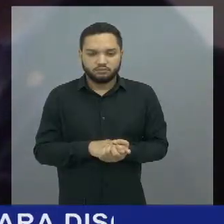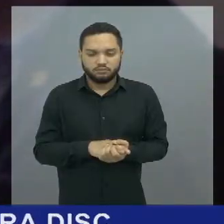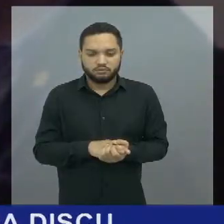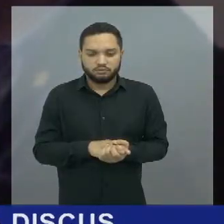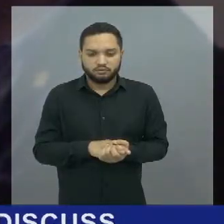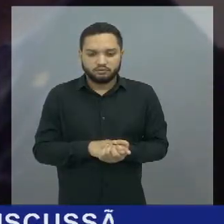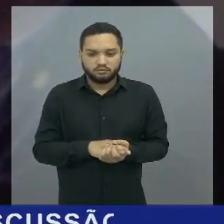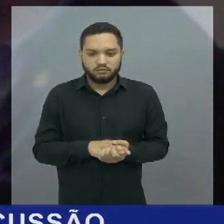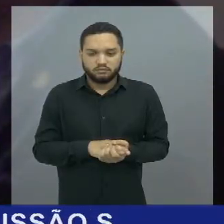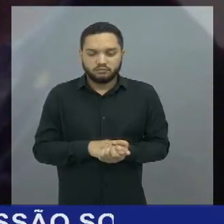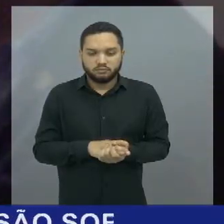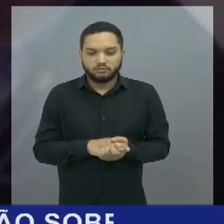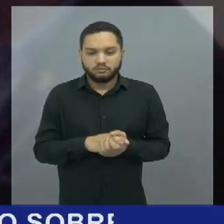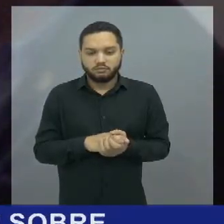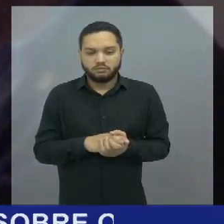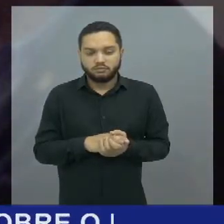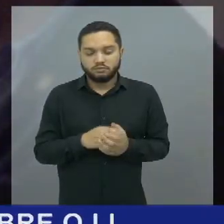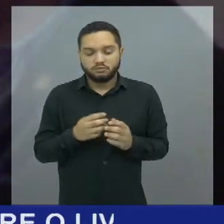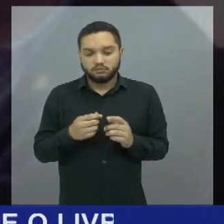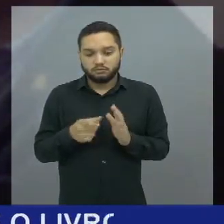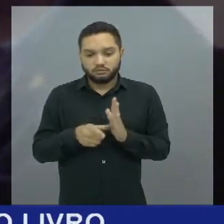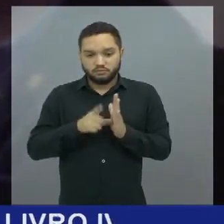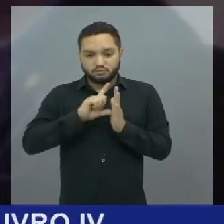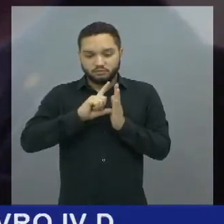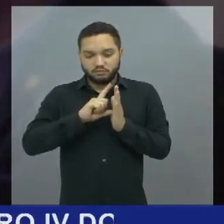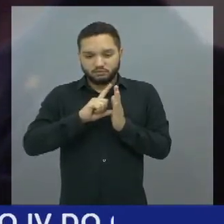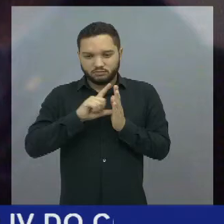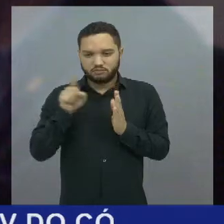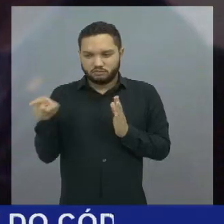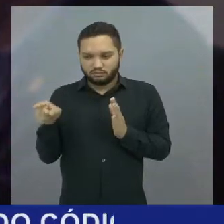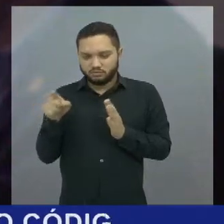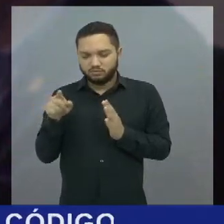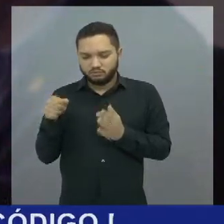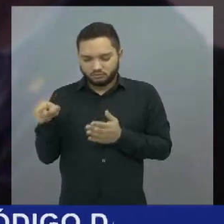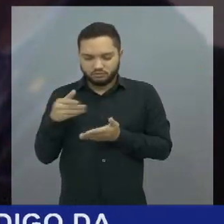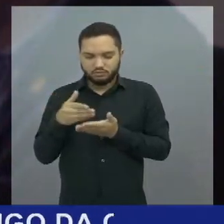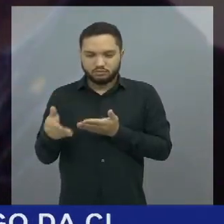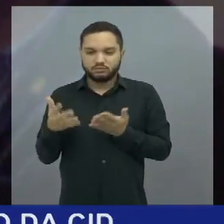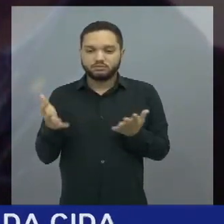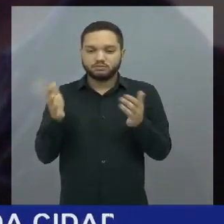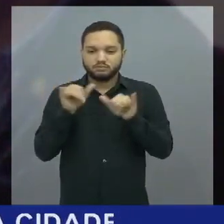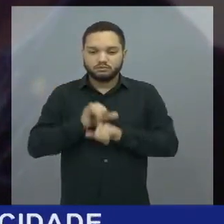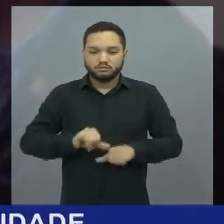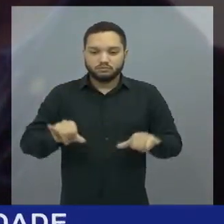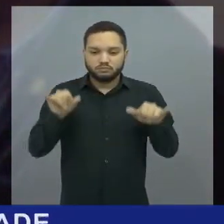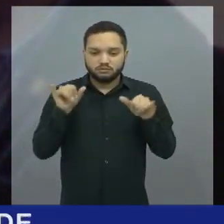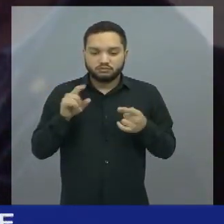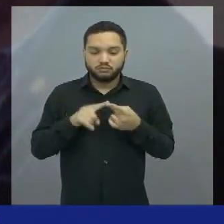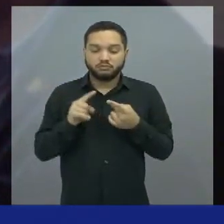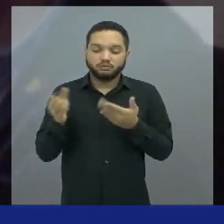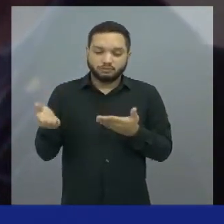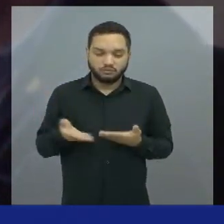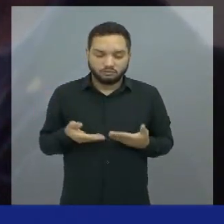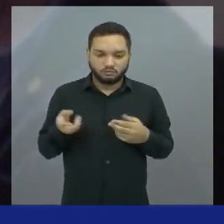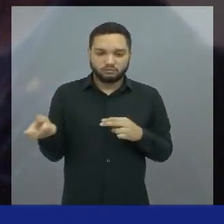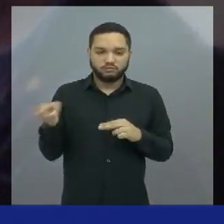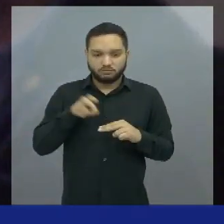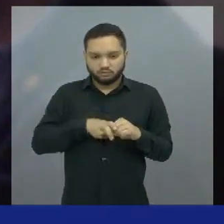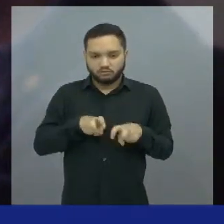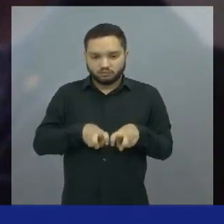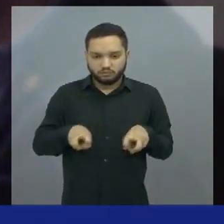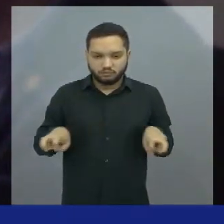Antes do doutor Rodrigo continuar a sua fala, eu gostaria de registrar a presença e convidar para compor a mesa,